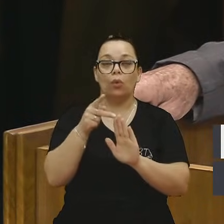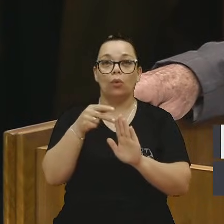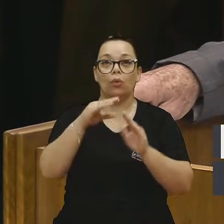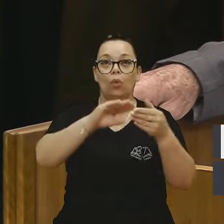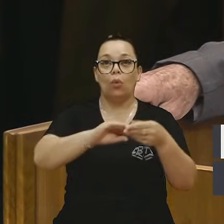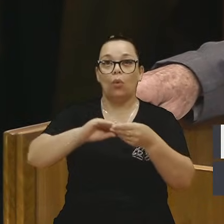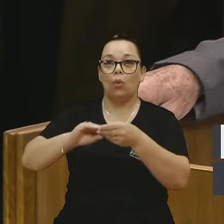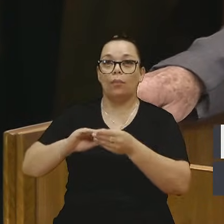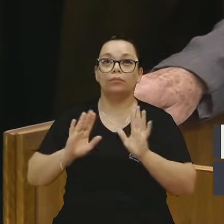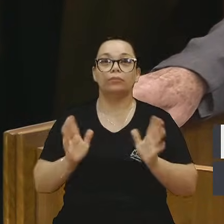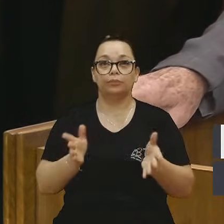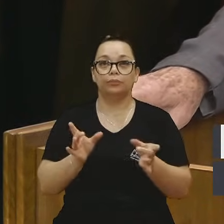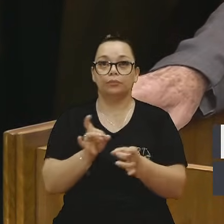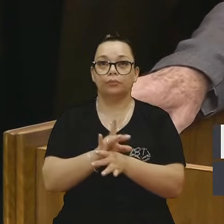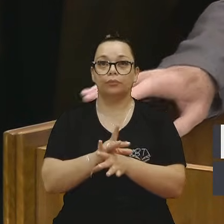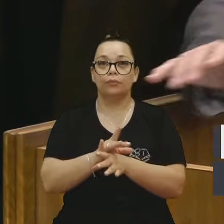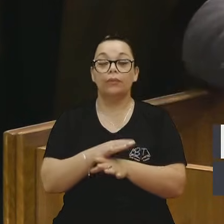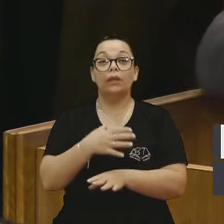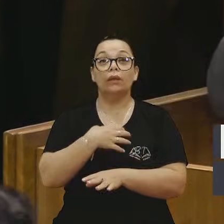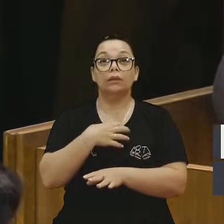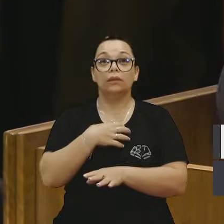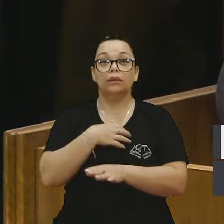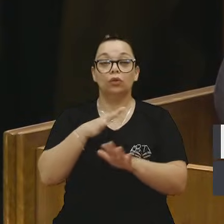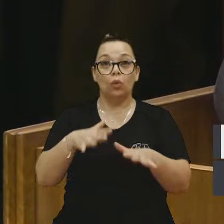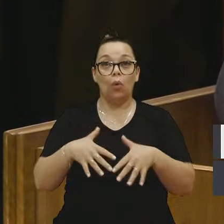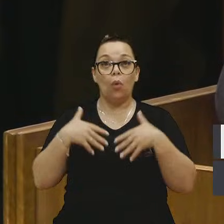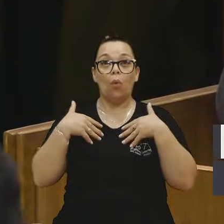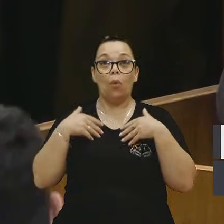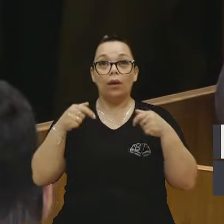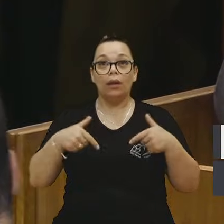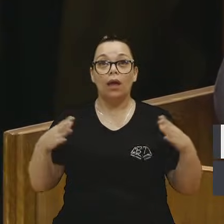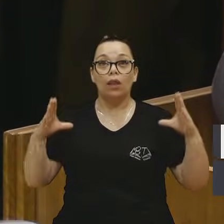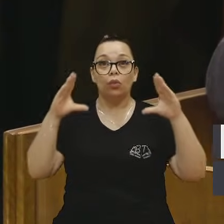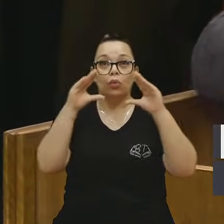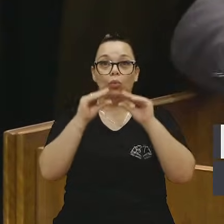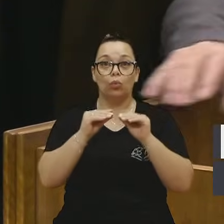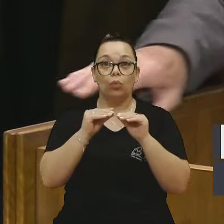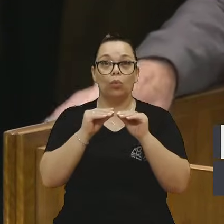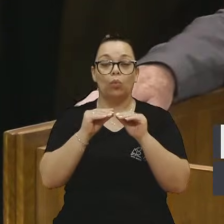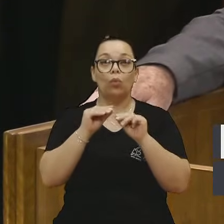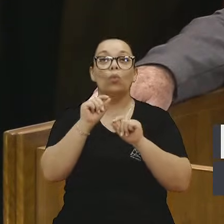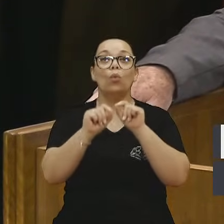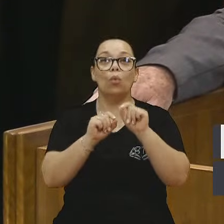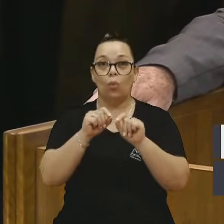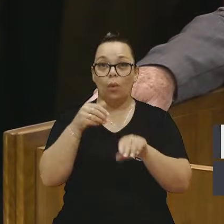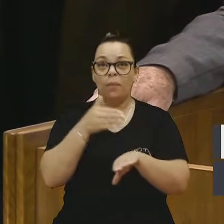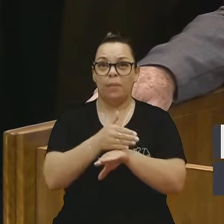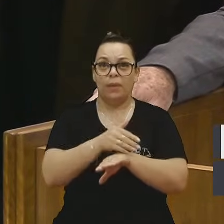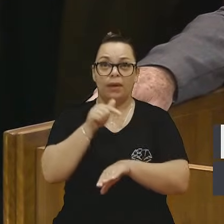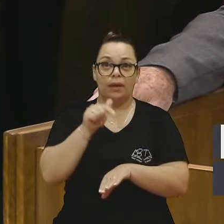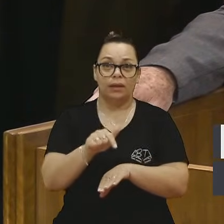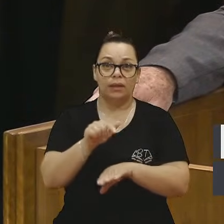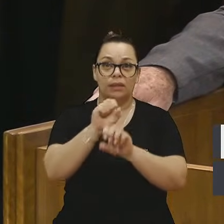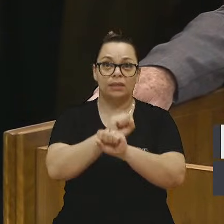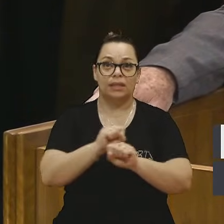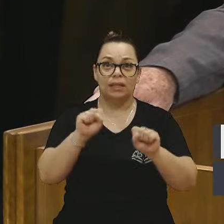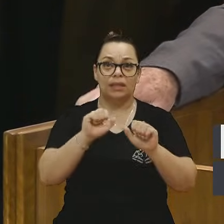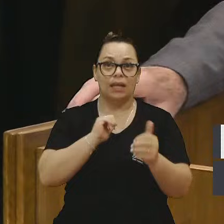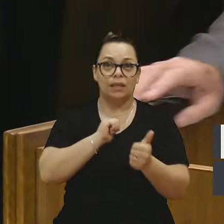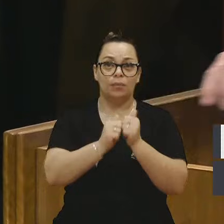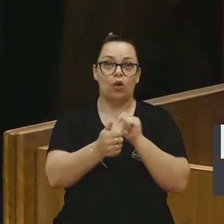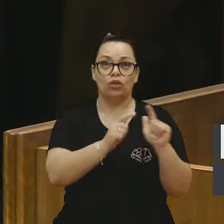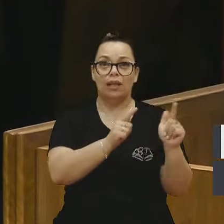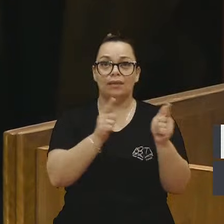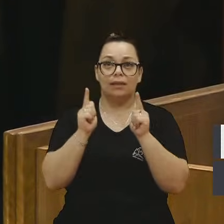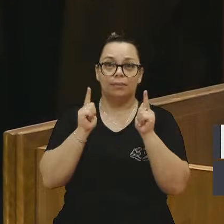cumprimentou. Eu me sinto honrado na noite de hoje por estar aqui como secretário de Esporte e